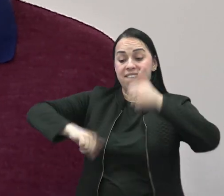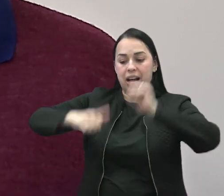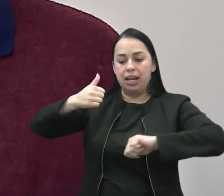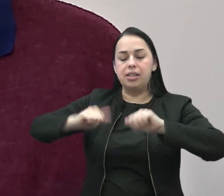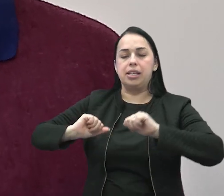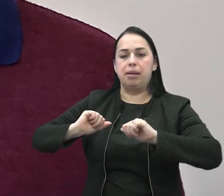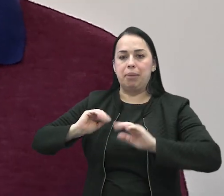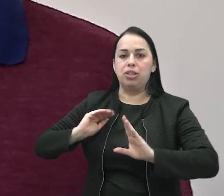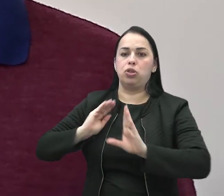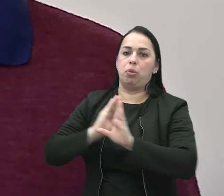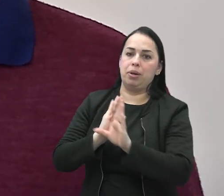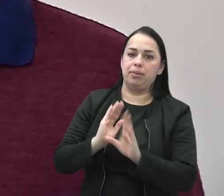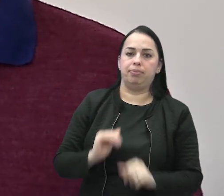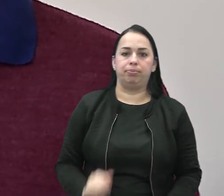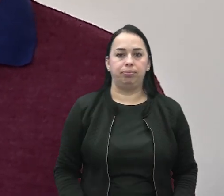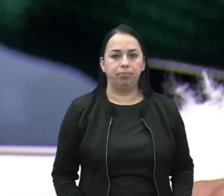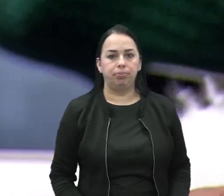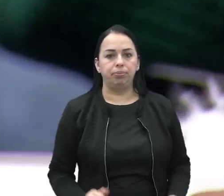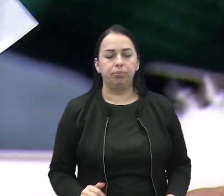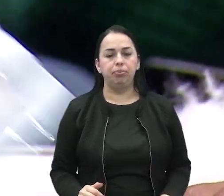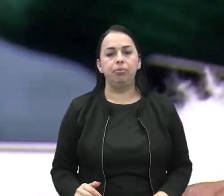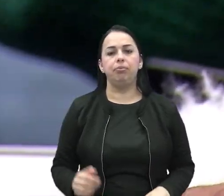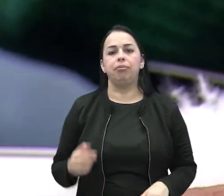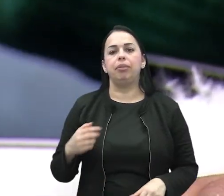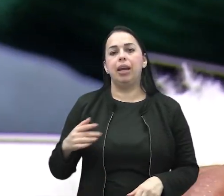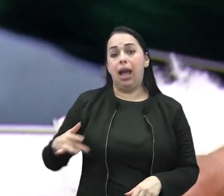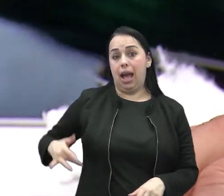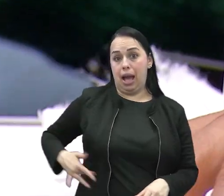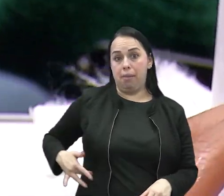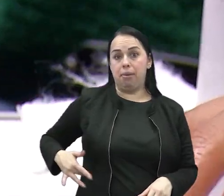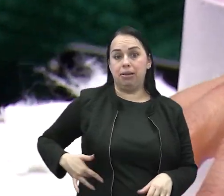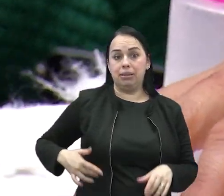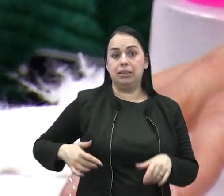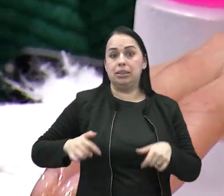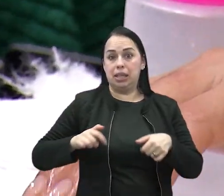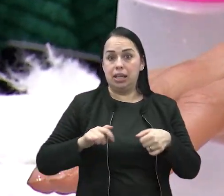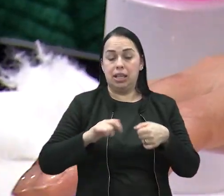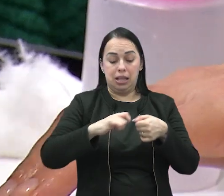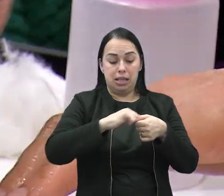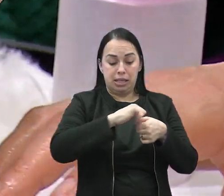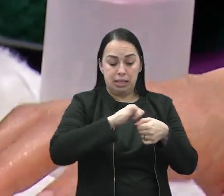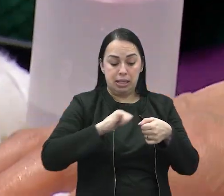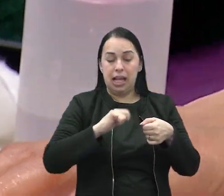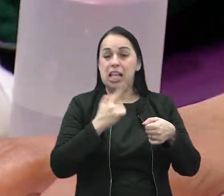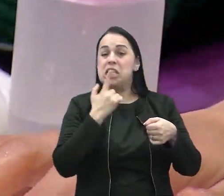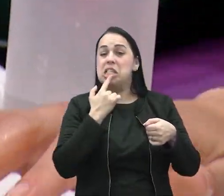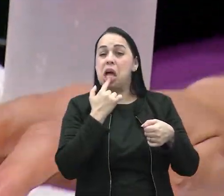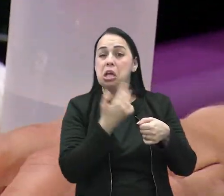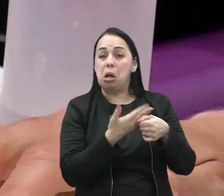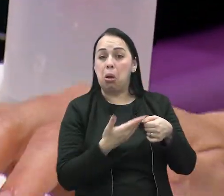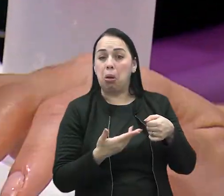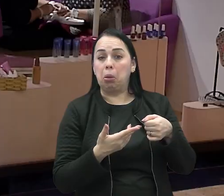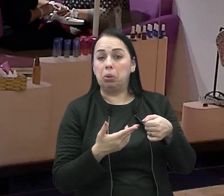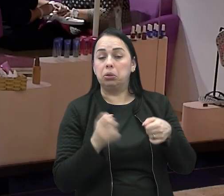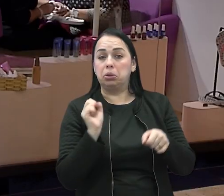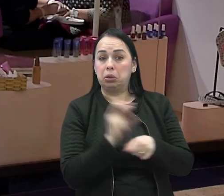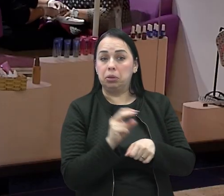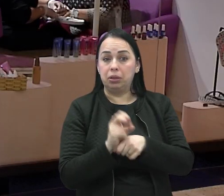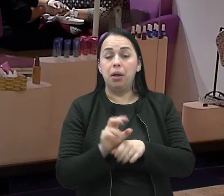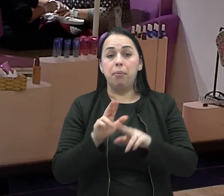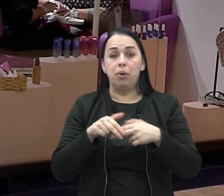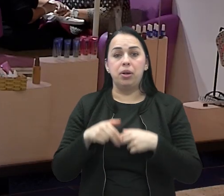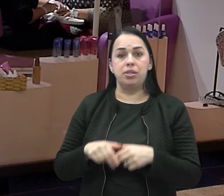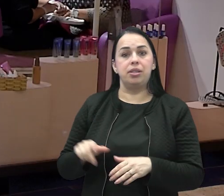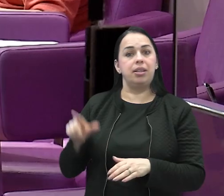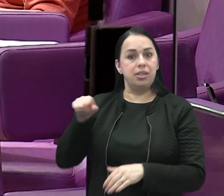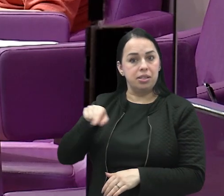testagem para ver se a pessoa está infectada ou não. Como a transmissão das hepatites também acontece pelo contato com o sangue contaminado, nesta